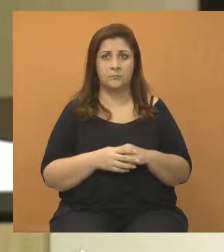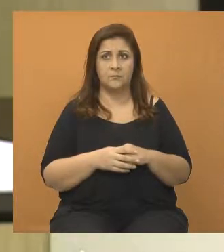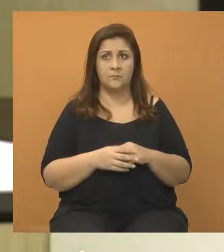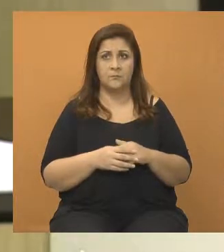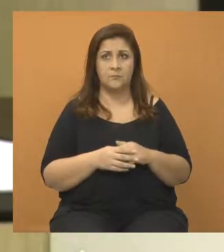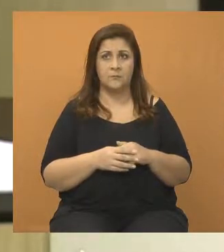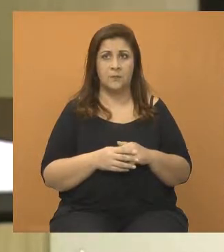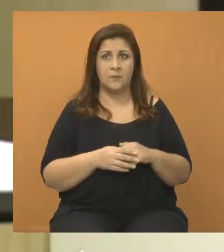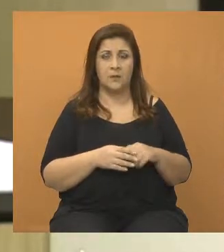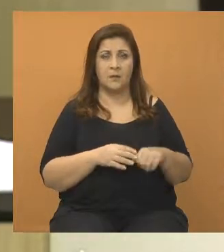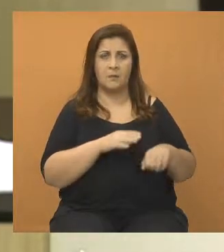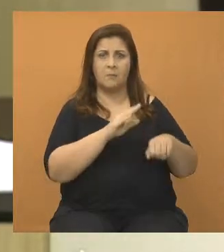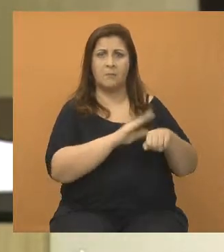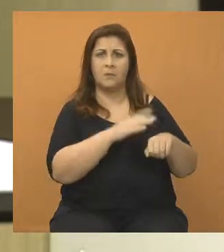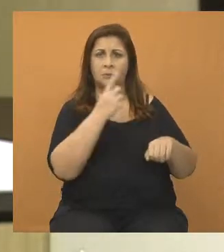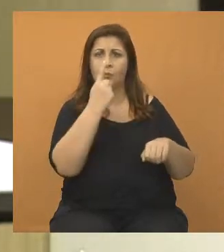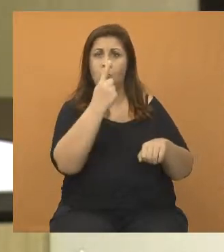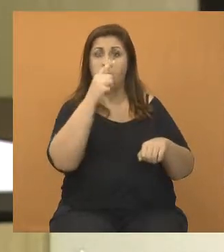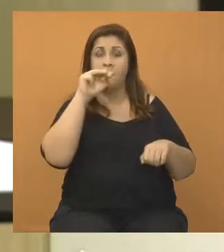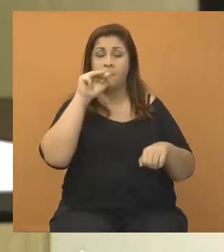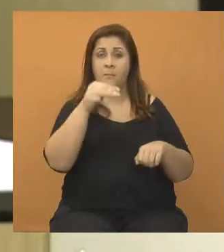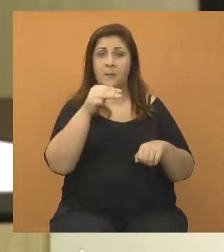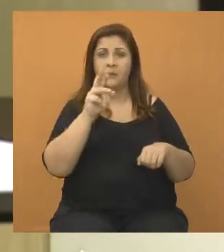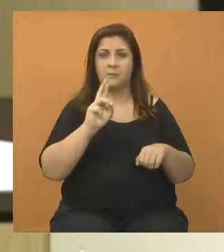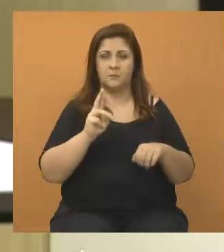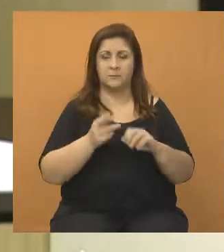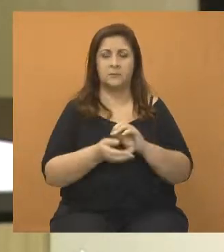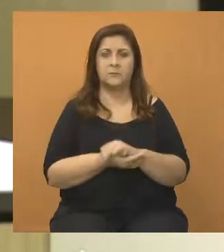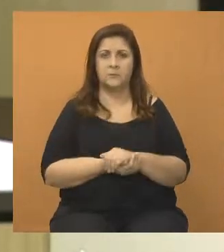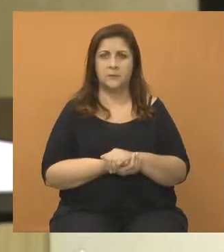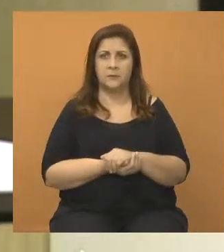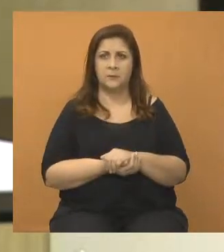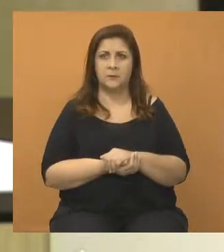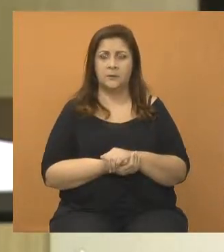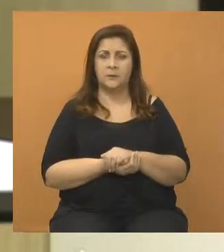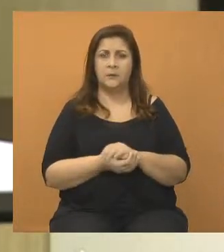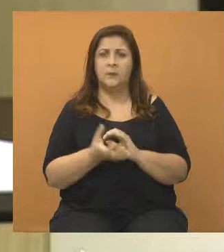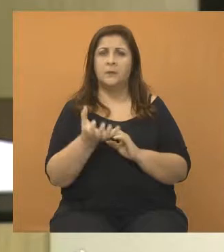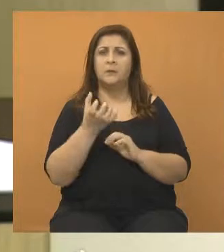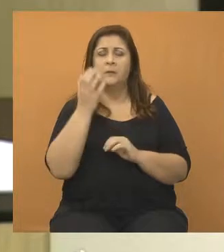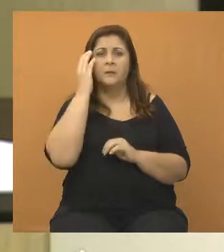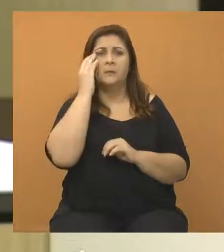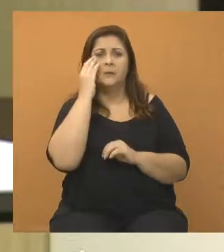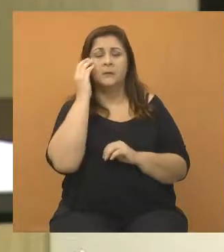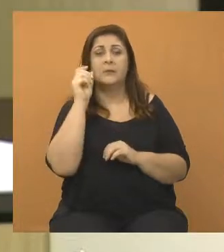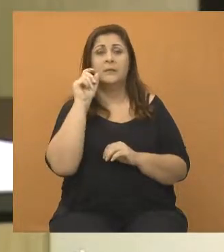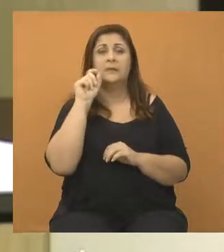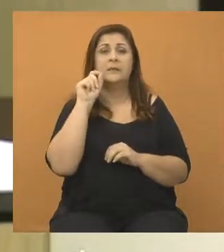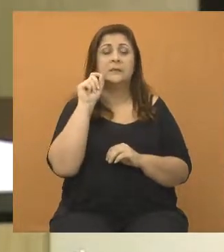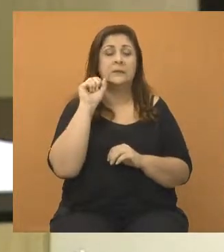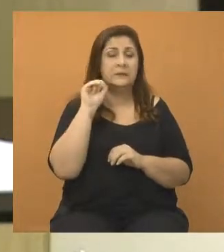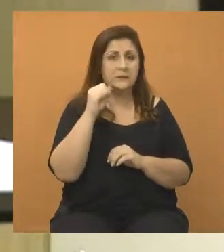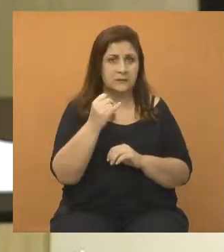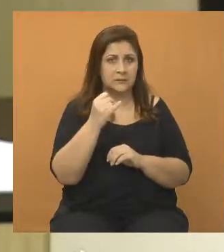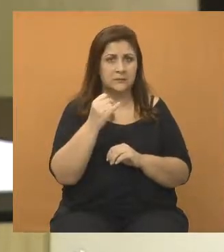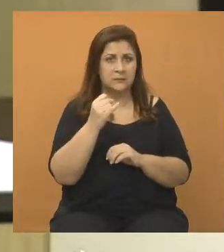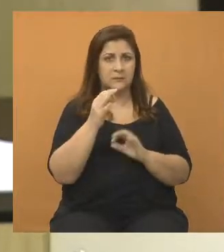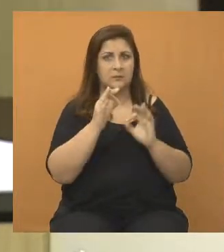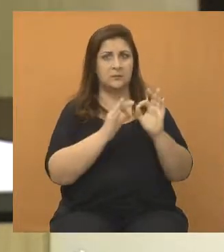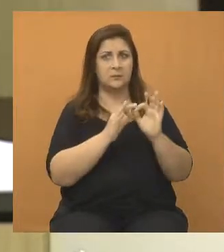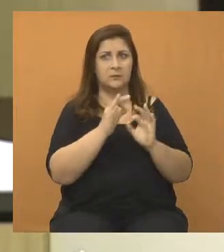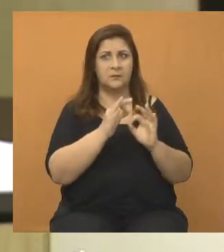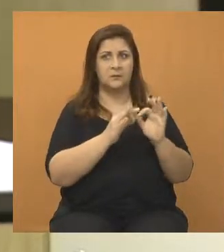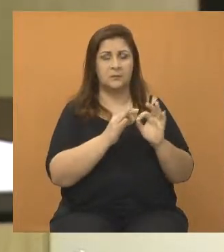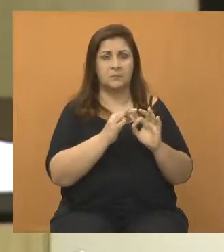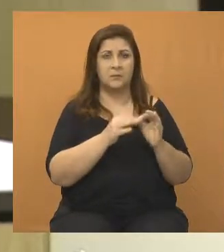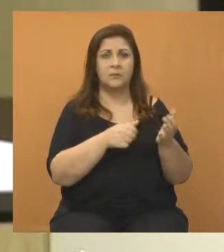é mais de 1 milhão, um pouco mais de 1 milhão para 2019. E eu queria saber se tem previsão de alienação dos